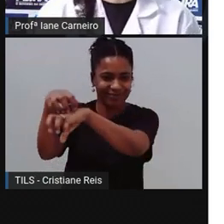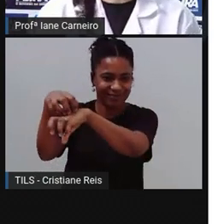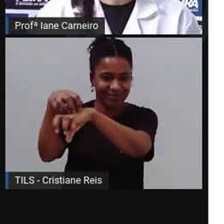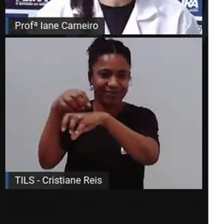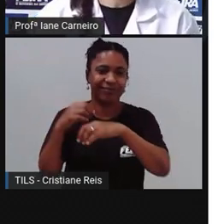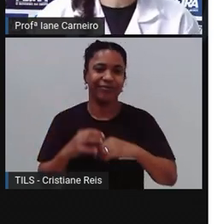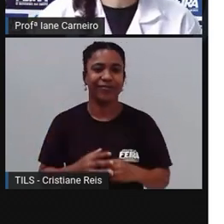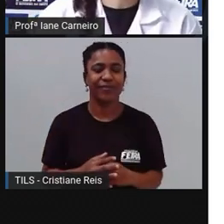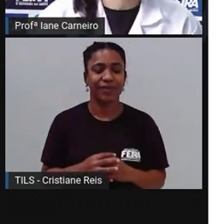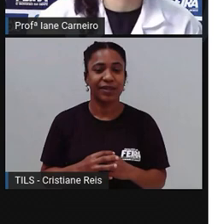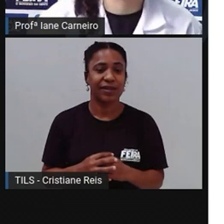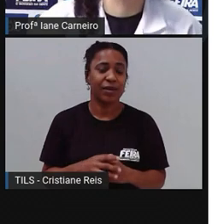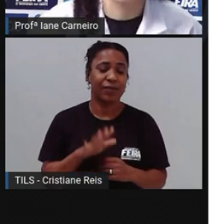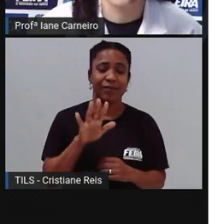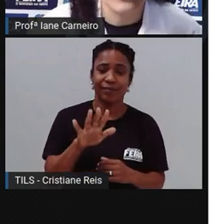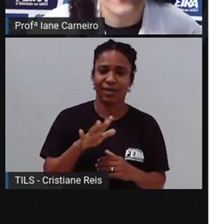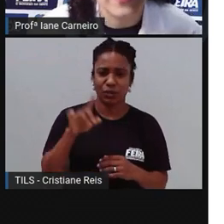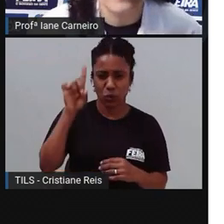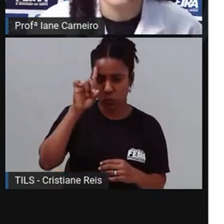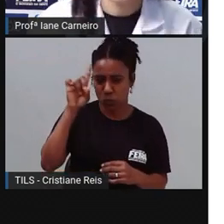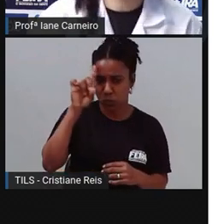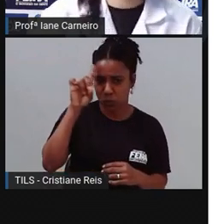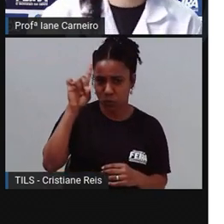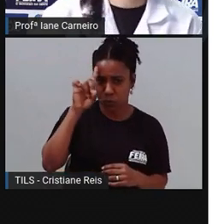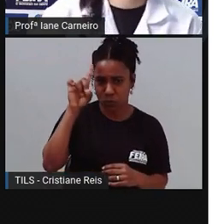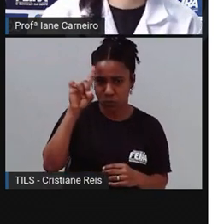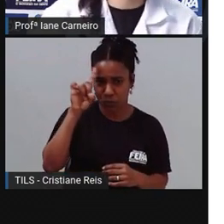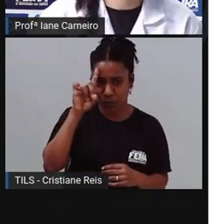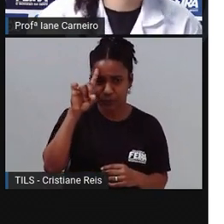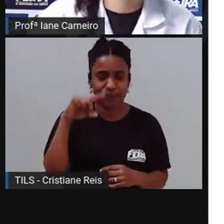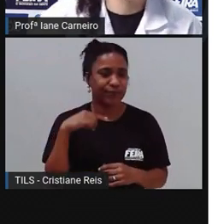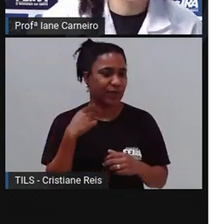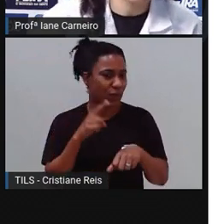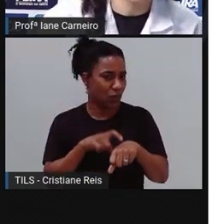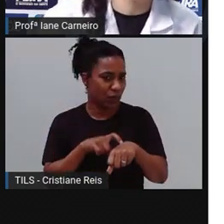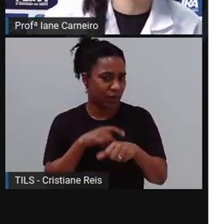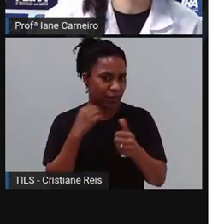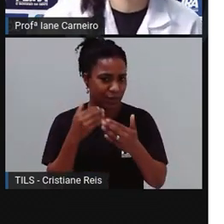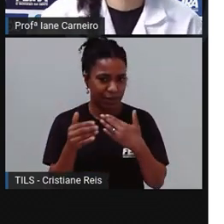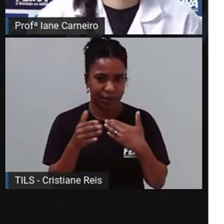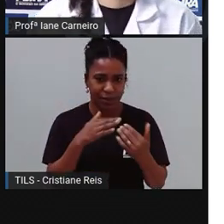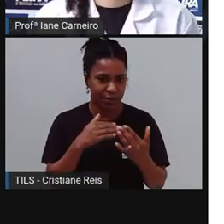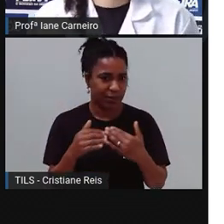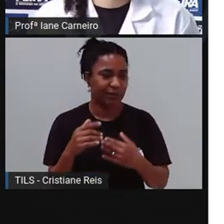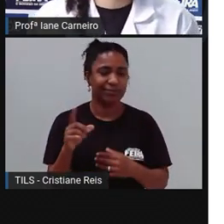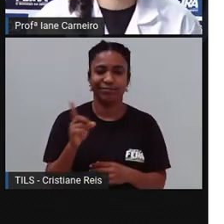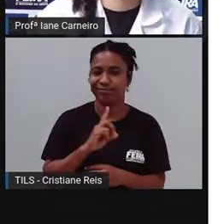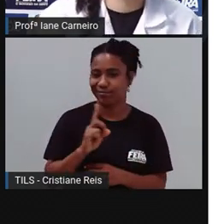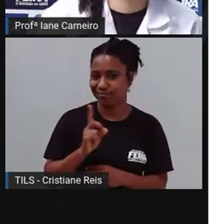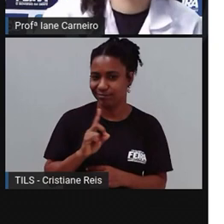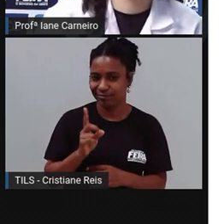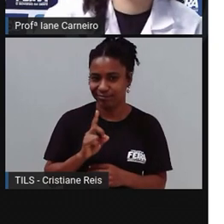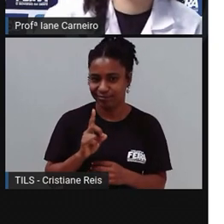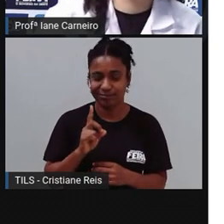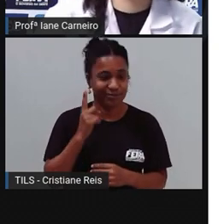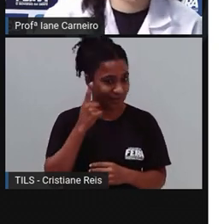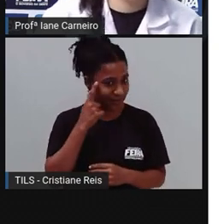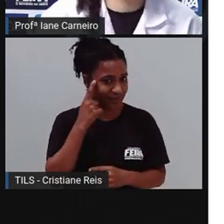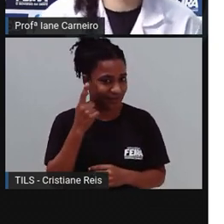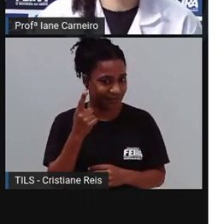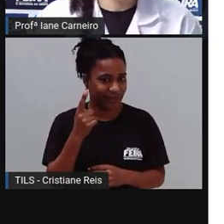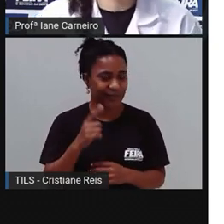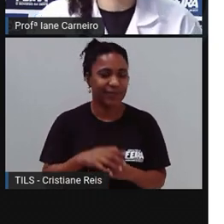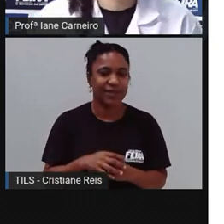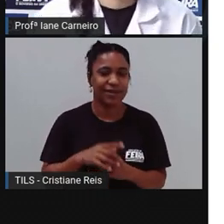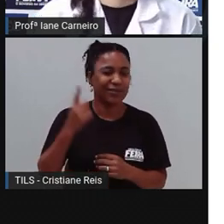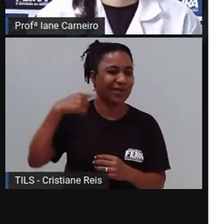né? Mas eles passam todo dia, eles passam a qualquer hora do dia, né? Vocês lembram naquela história que